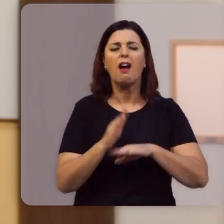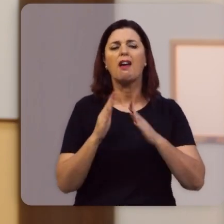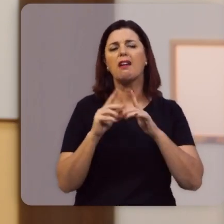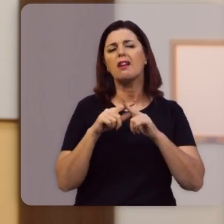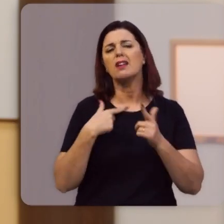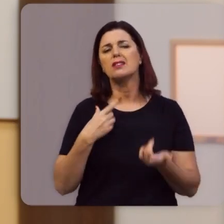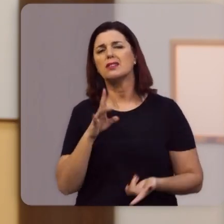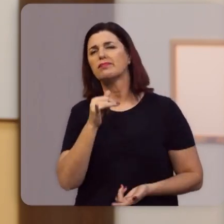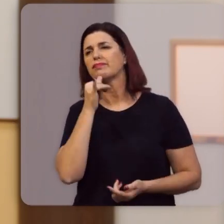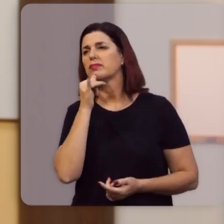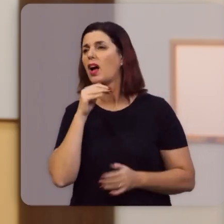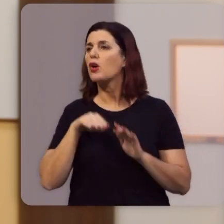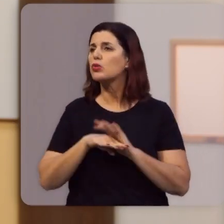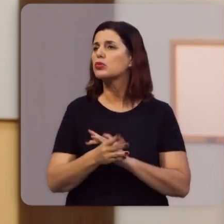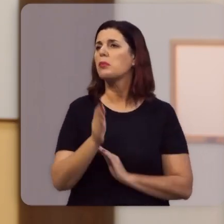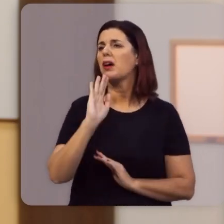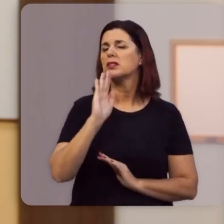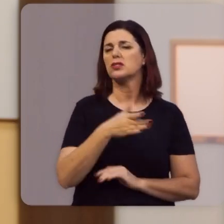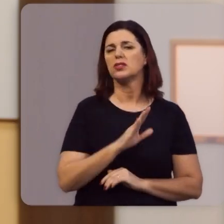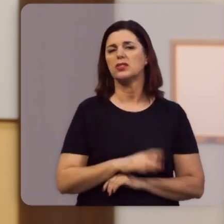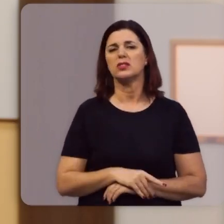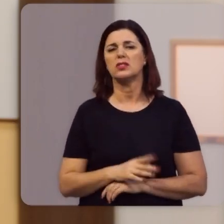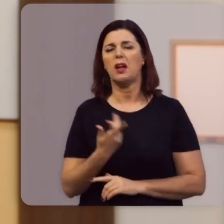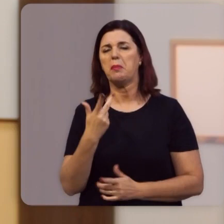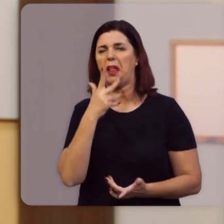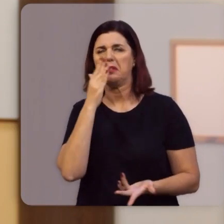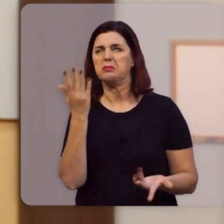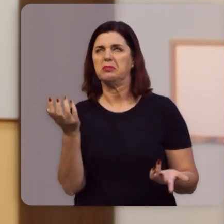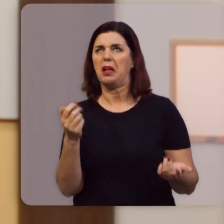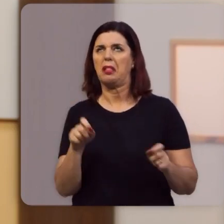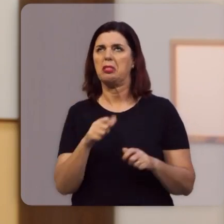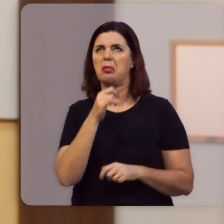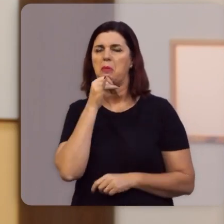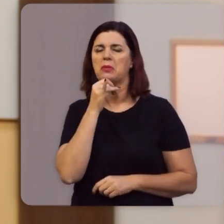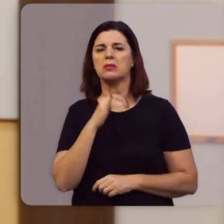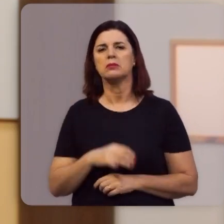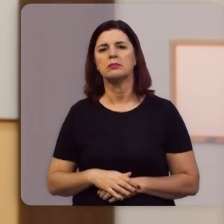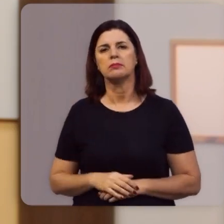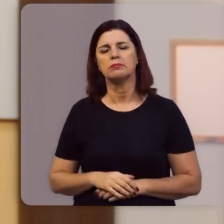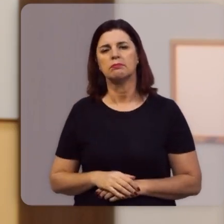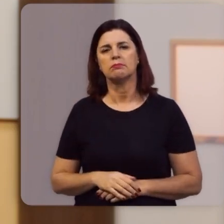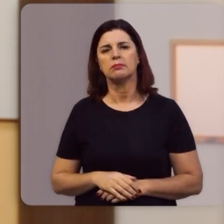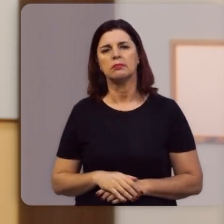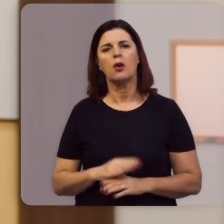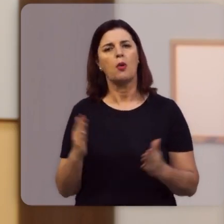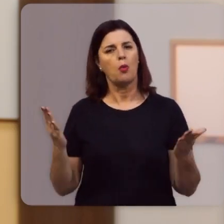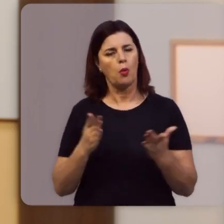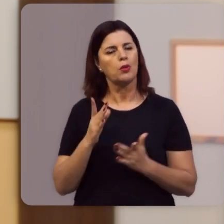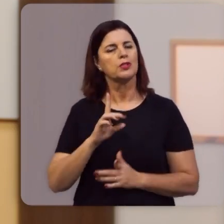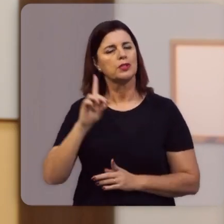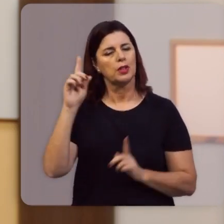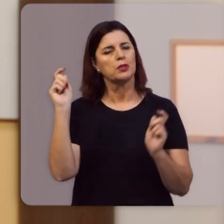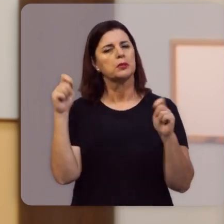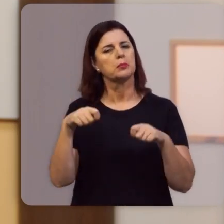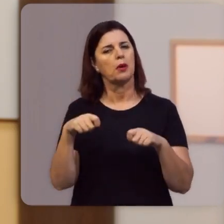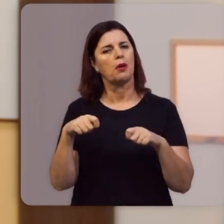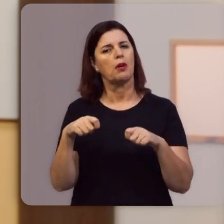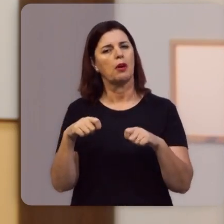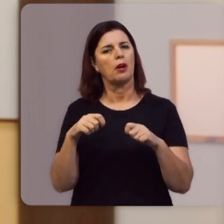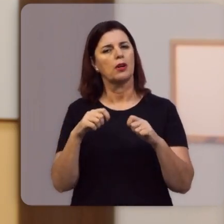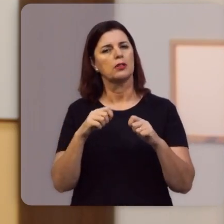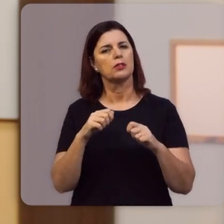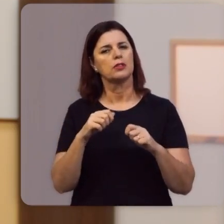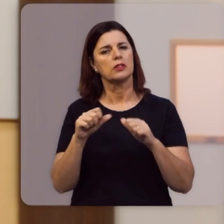mas apenas por um mero costume, por um mero hábito, isso não mexe mais com você. Hoje Deus pode aquecer o